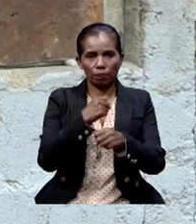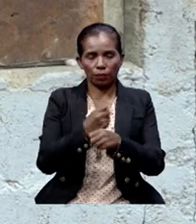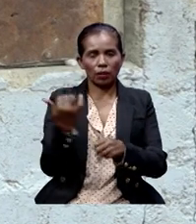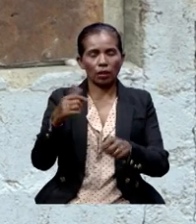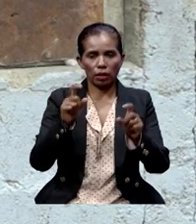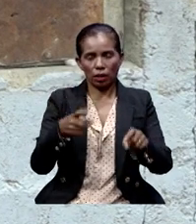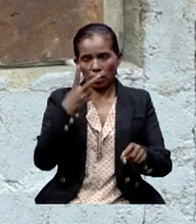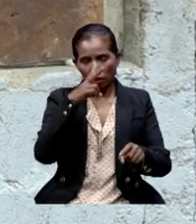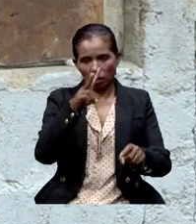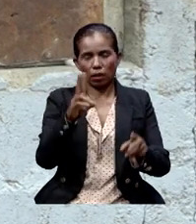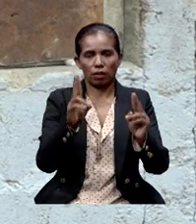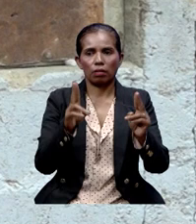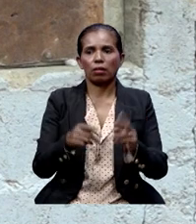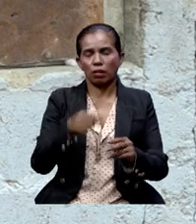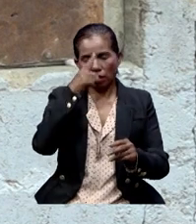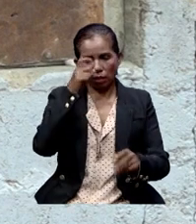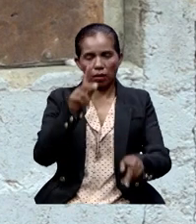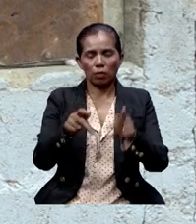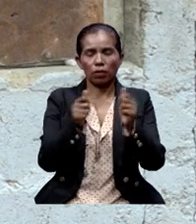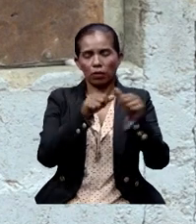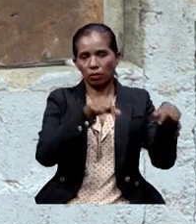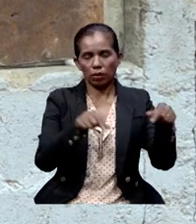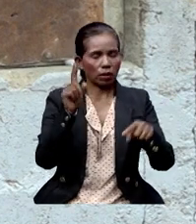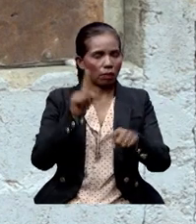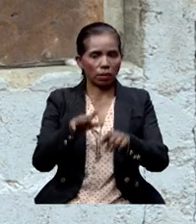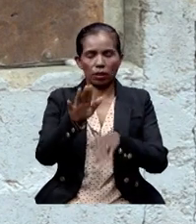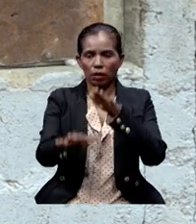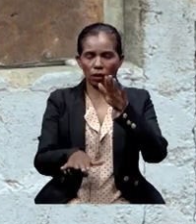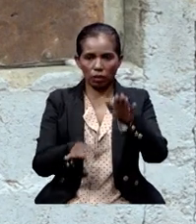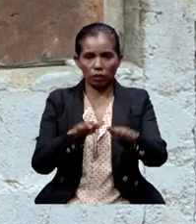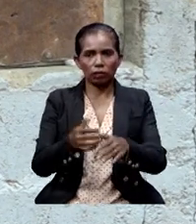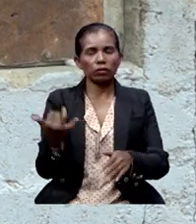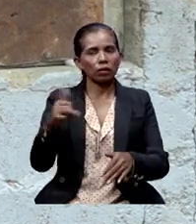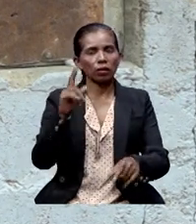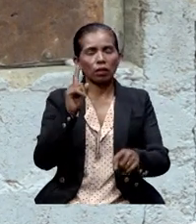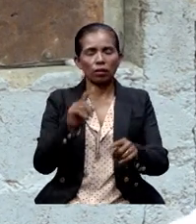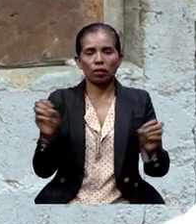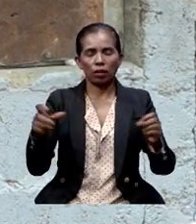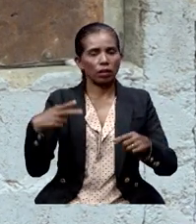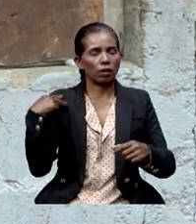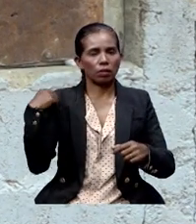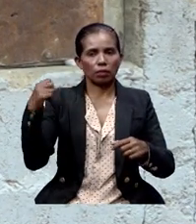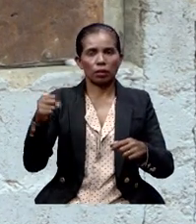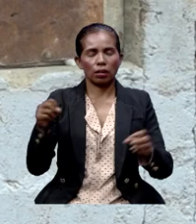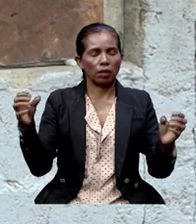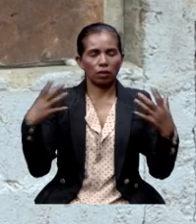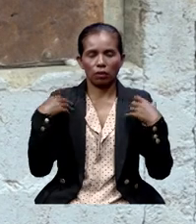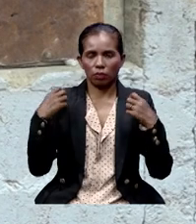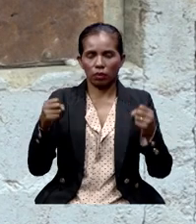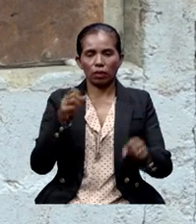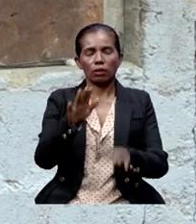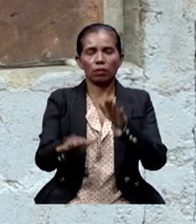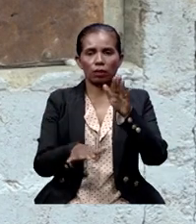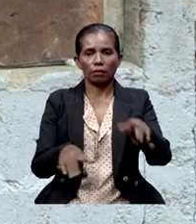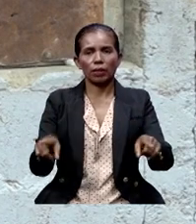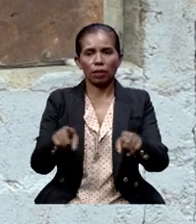tumba direita tamai mo deficiencia balu labele lao e sira label laia kibit laia forsa atu lao